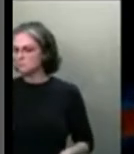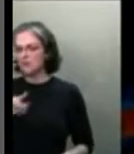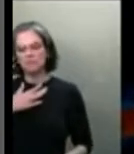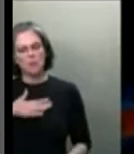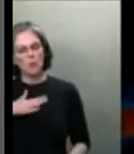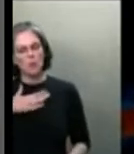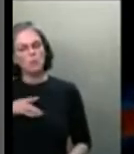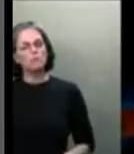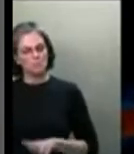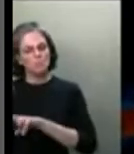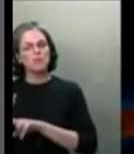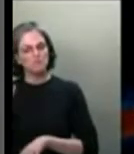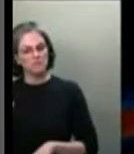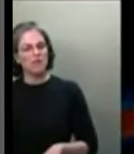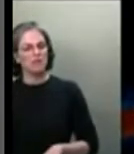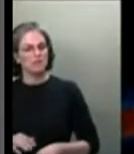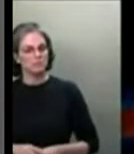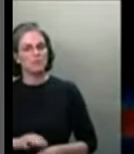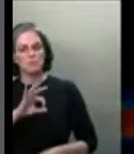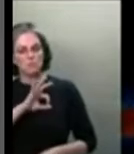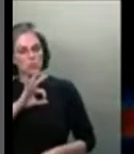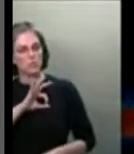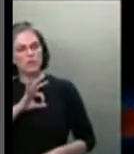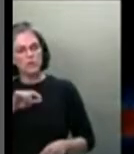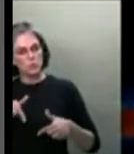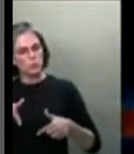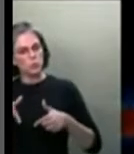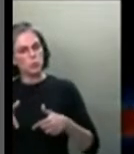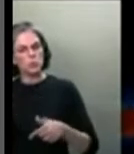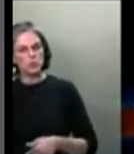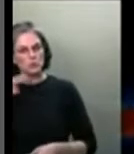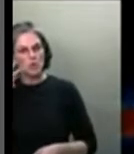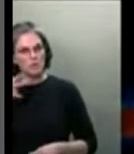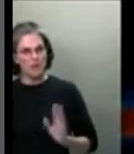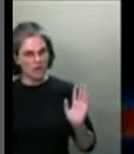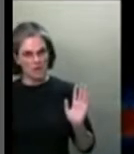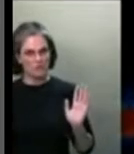continuar indo para a cadeia. A polícia vai continuar atuando em relação a estes.